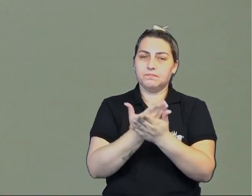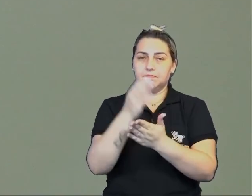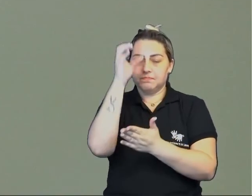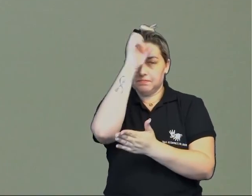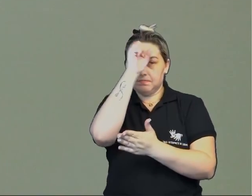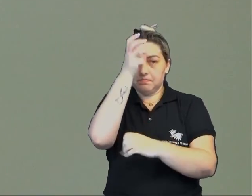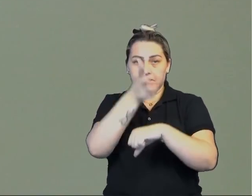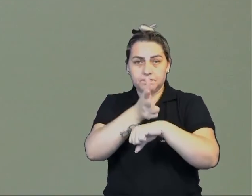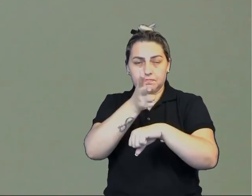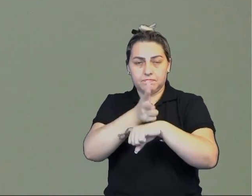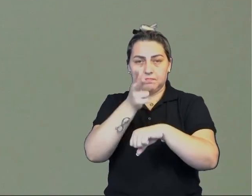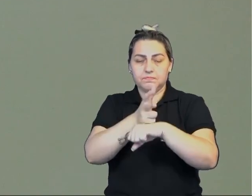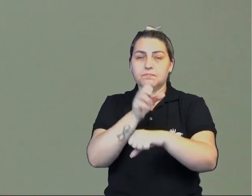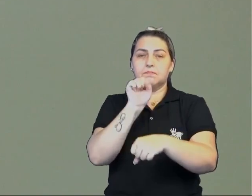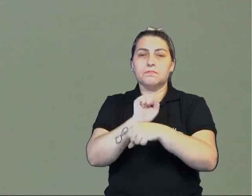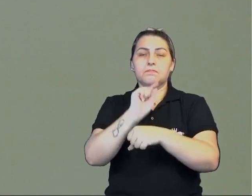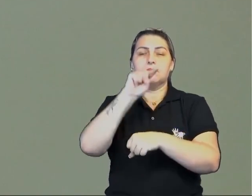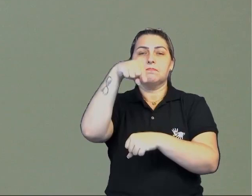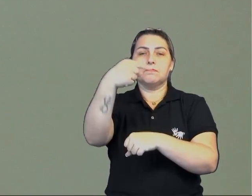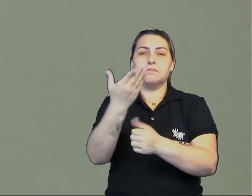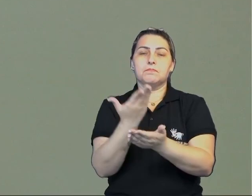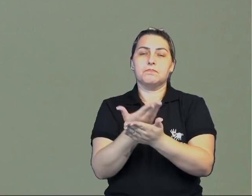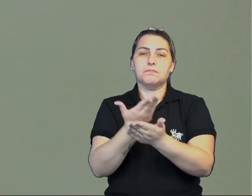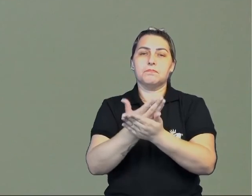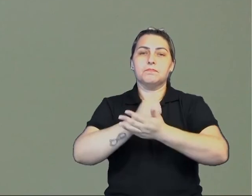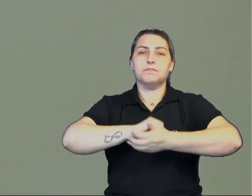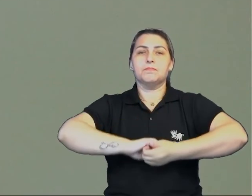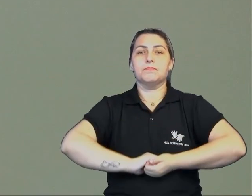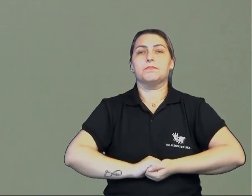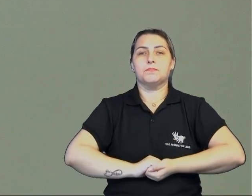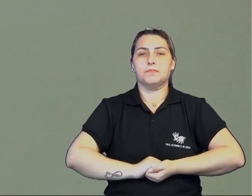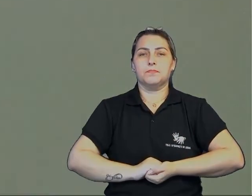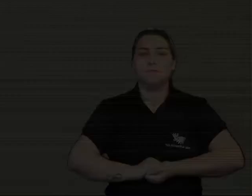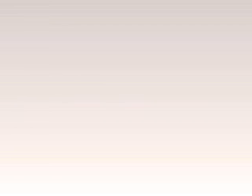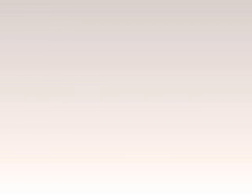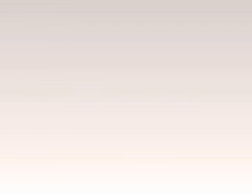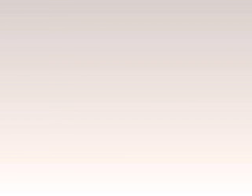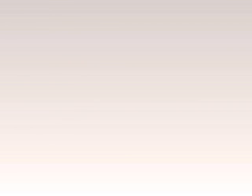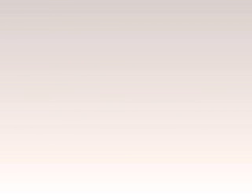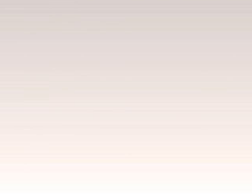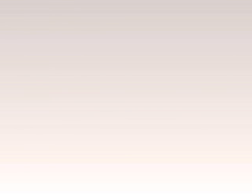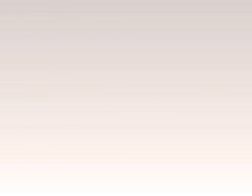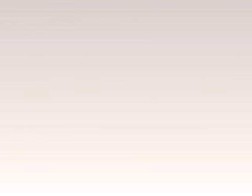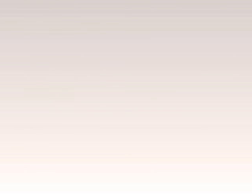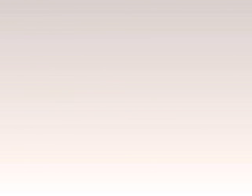nossos vídeos, e eu aguardo vocês na próxima aula.